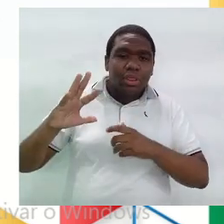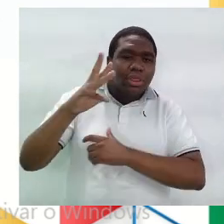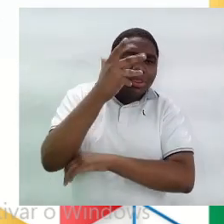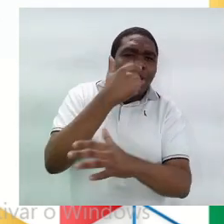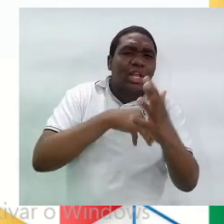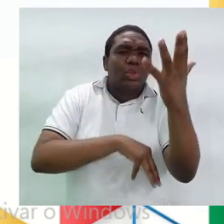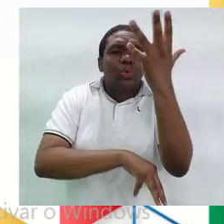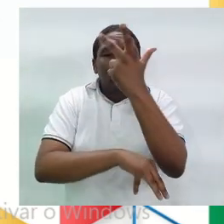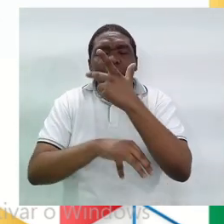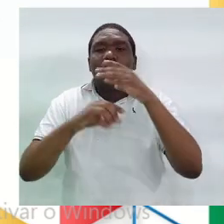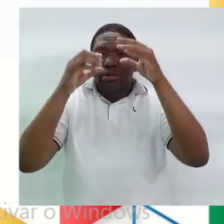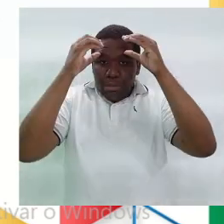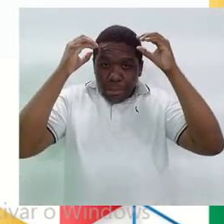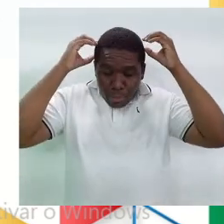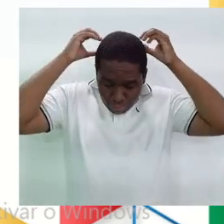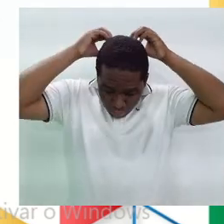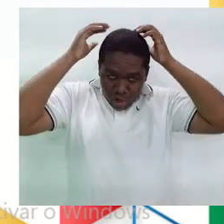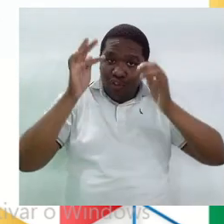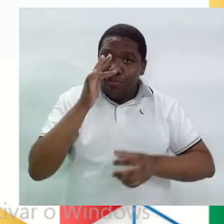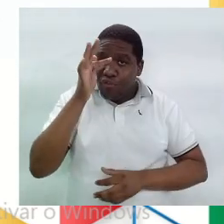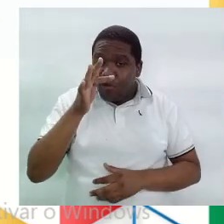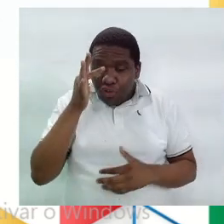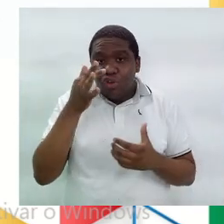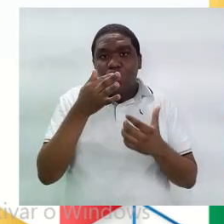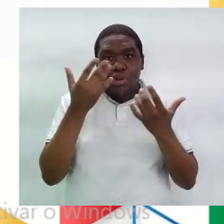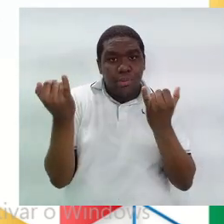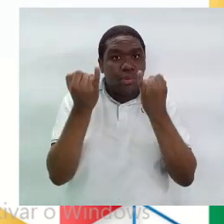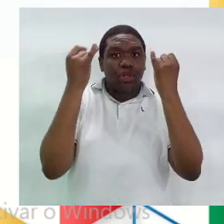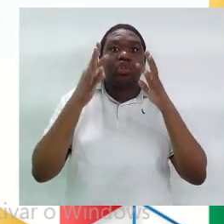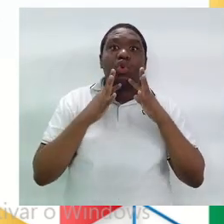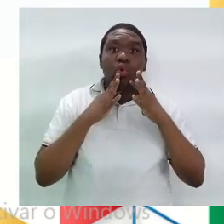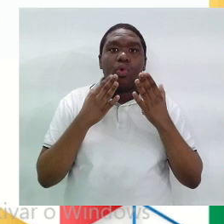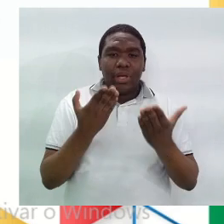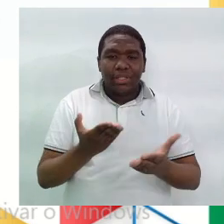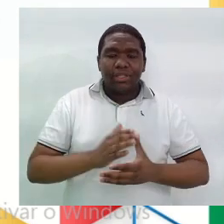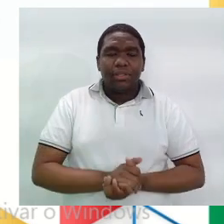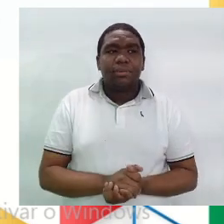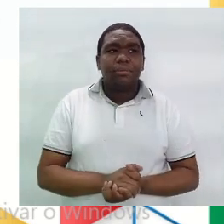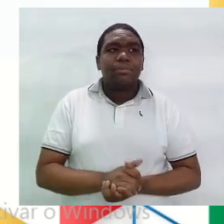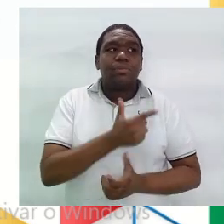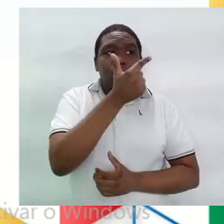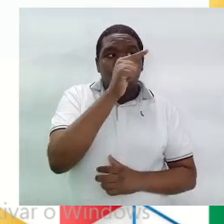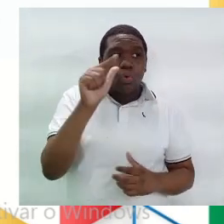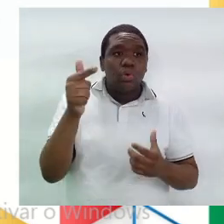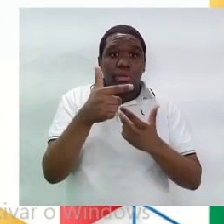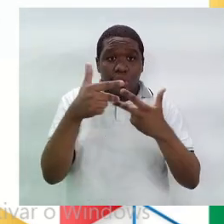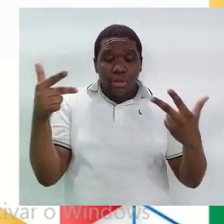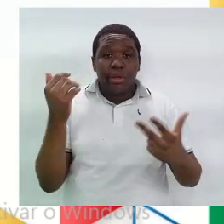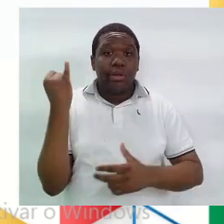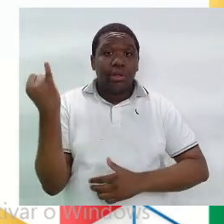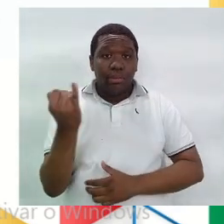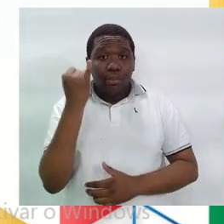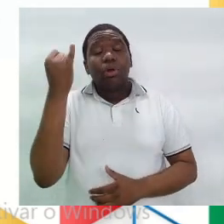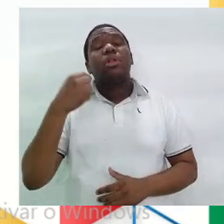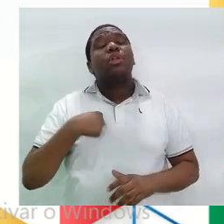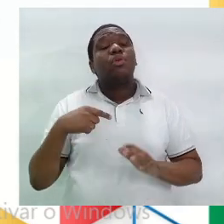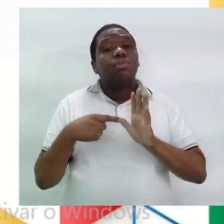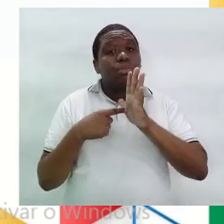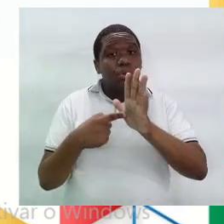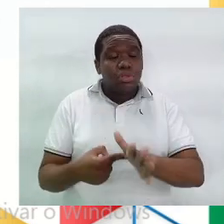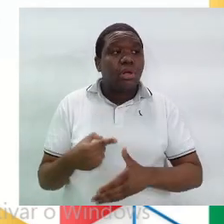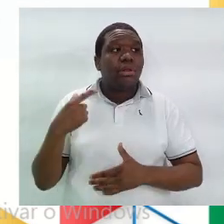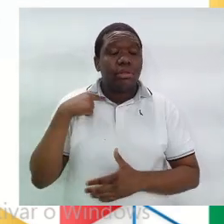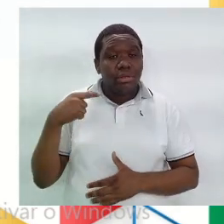com a Mãe Terra. É importante conhecer isso aqui. Outra questão importante que eu trago é: os rituais